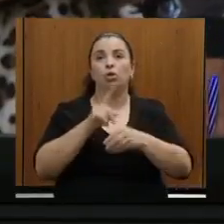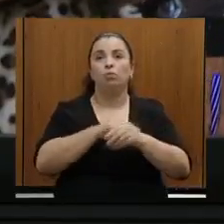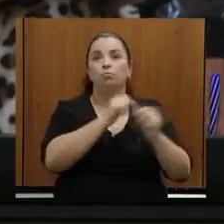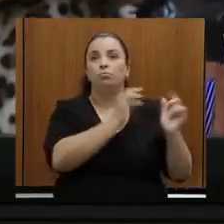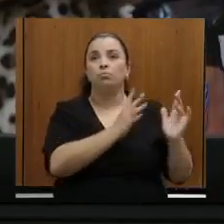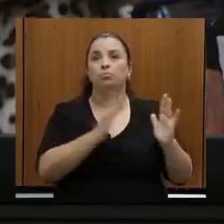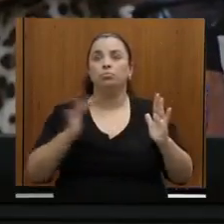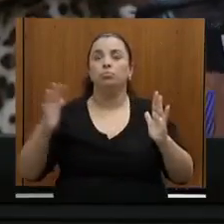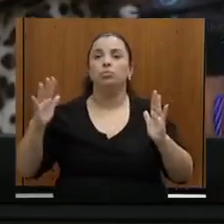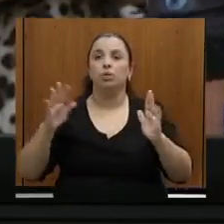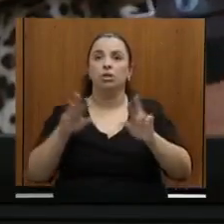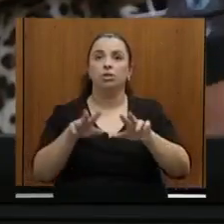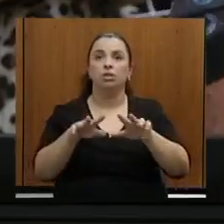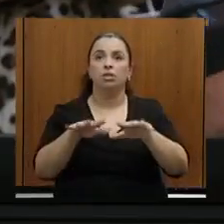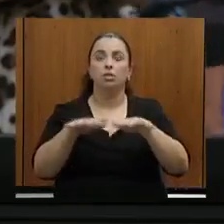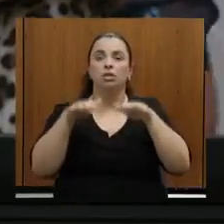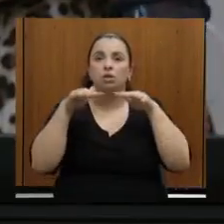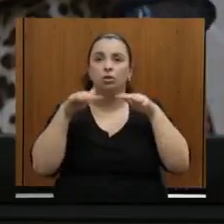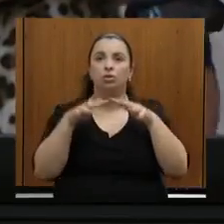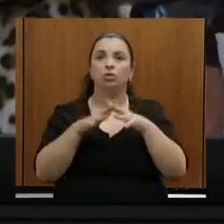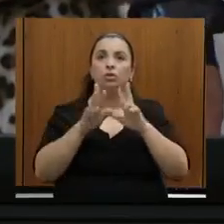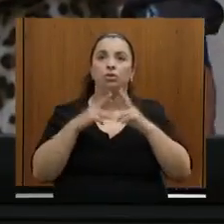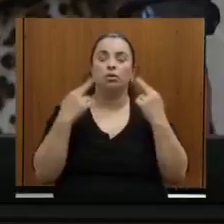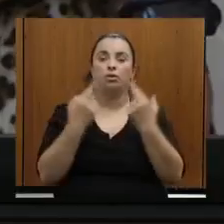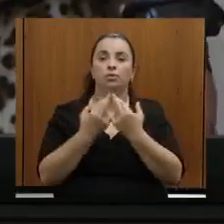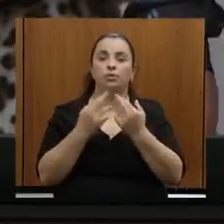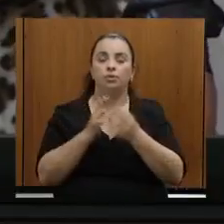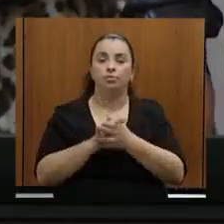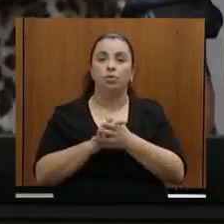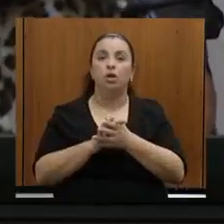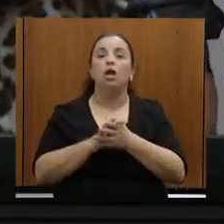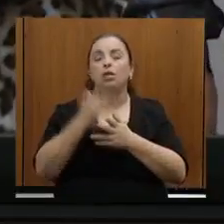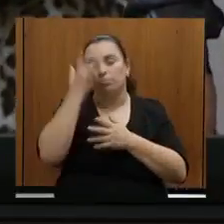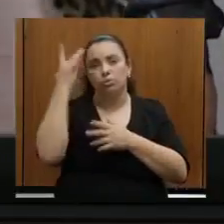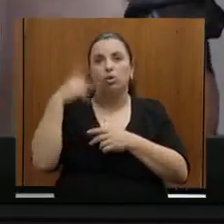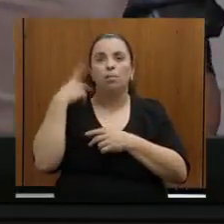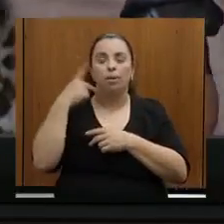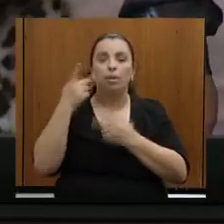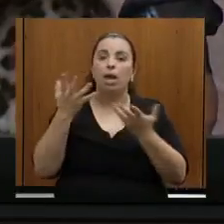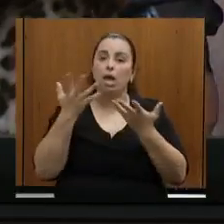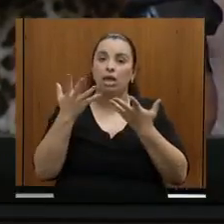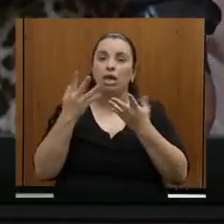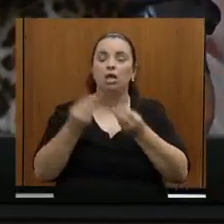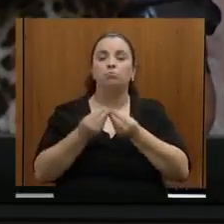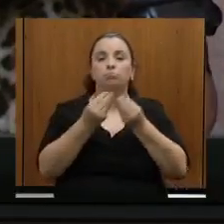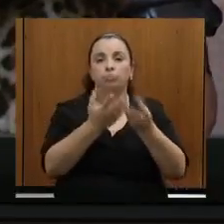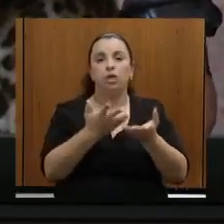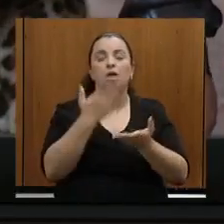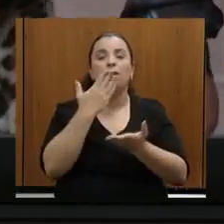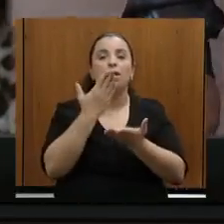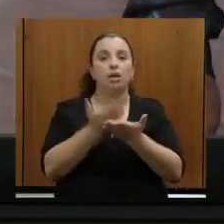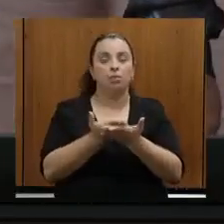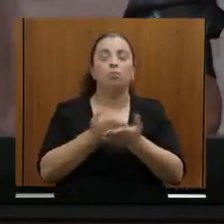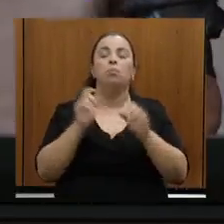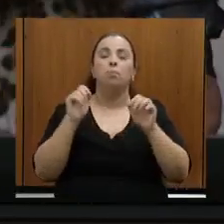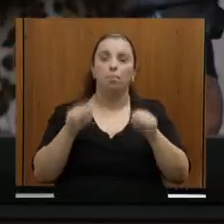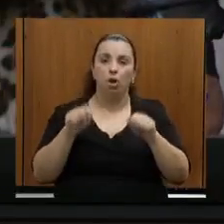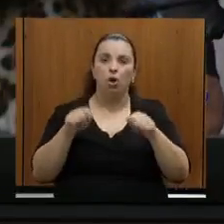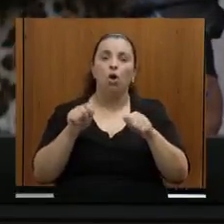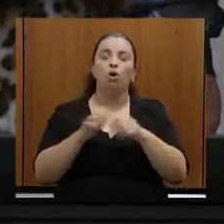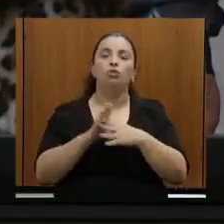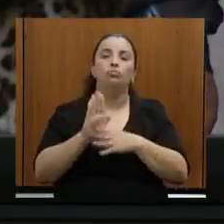decorrentes do tema debatido. Os parlamentares que ainda desejam apresentar requerimentos podem se manifestar aí